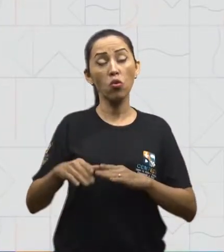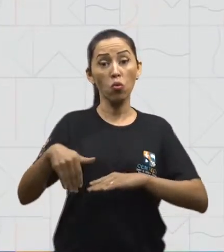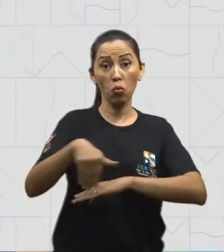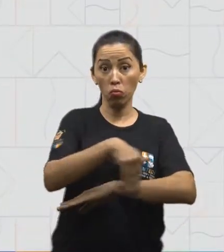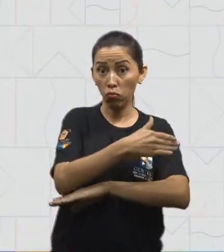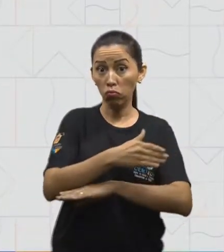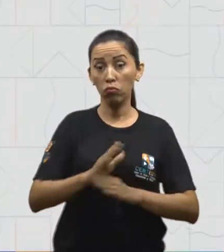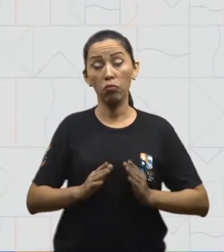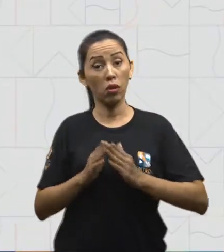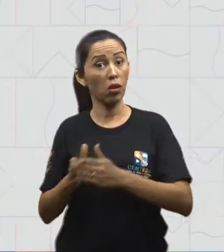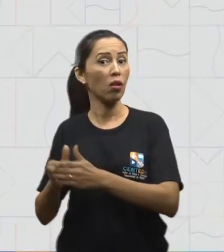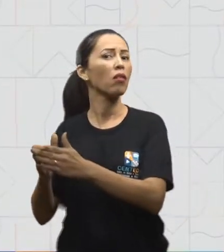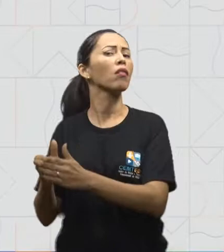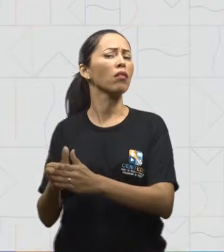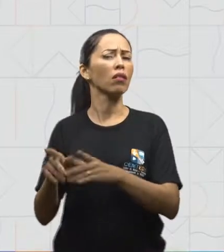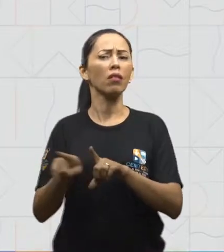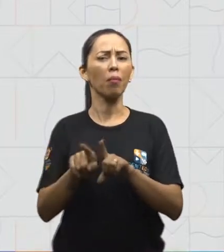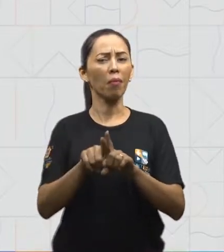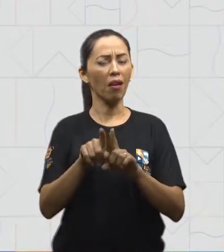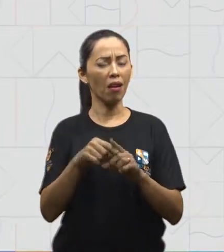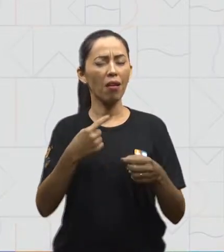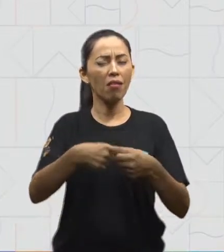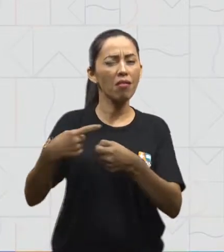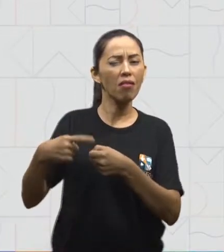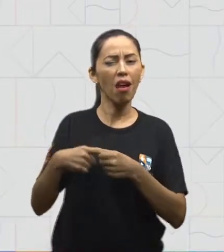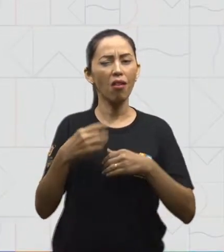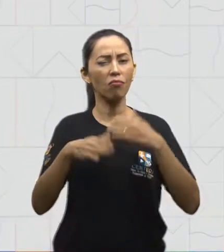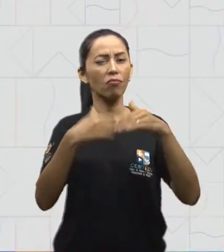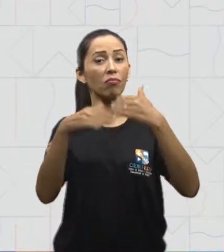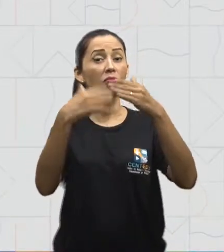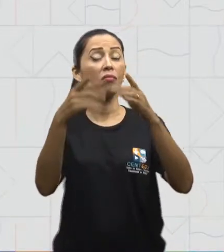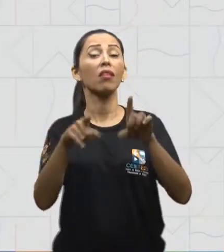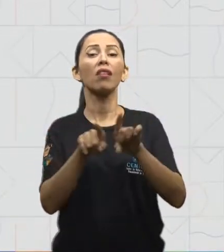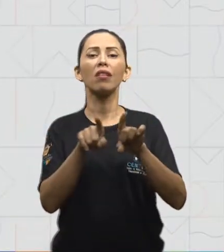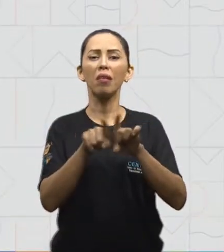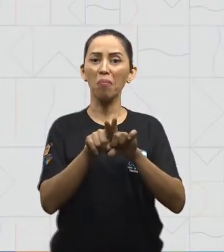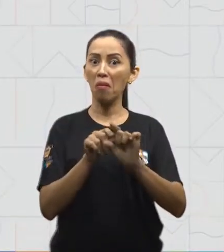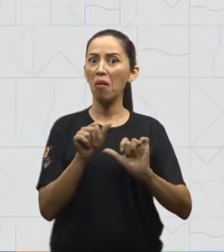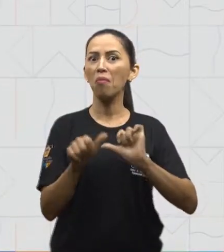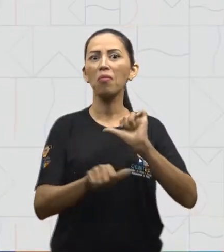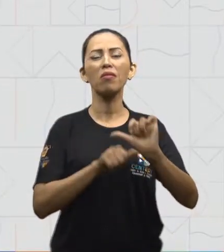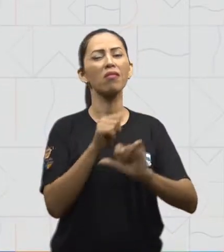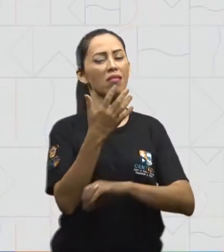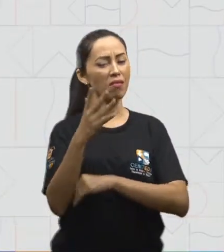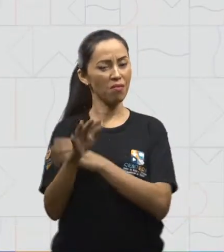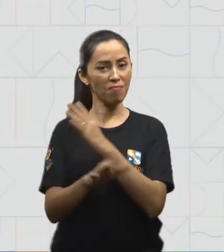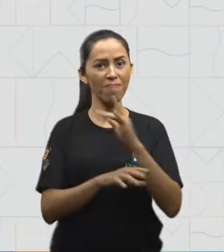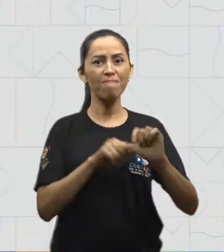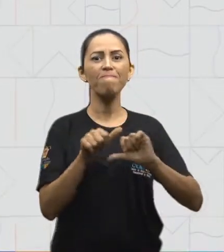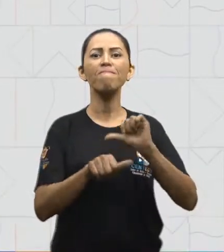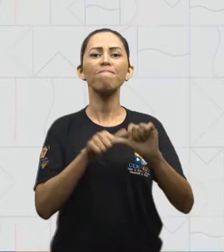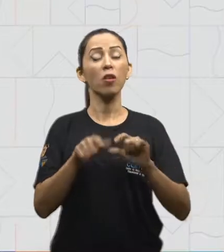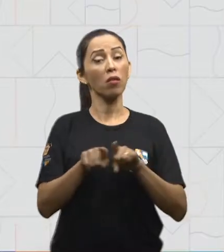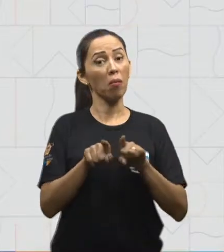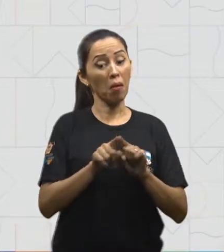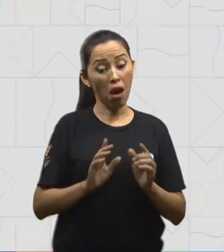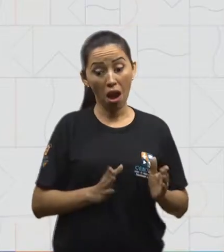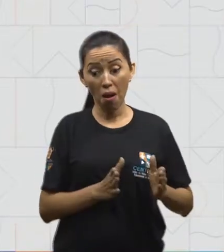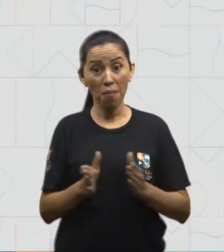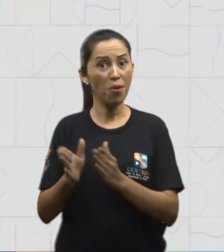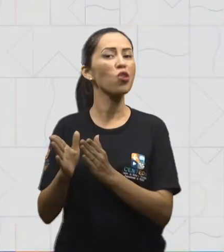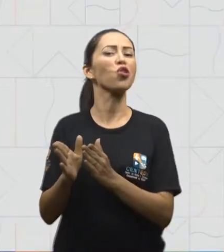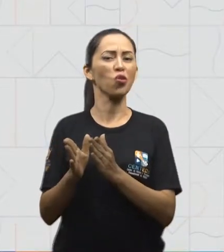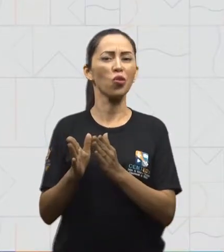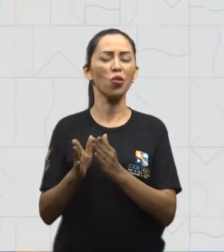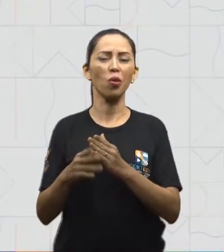marítimas e seus impactos para a formação de cidades e as transformações do meio natural, caminhos de circulação e